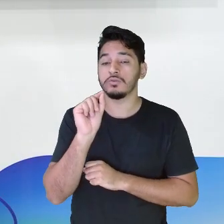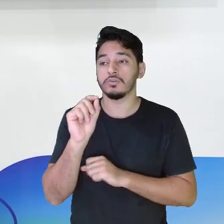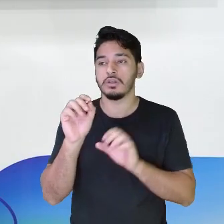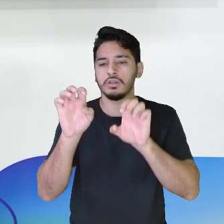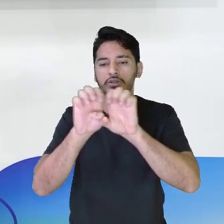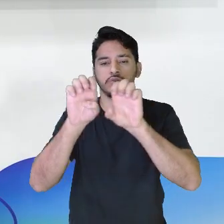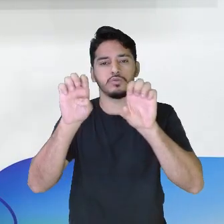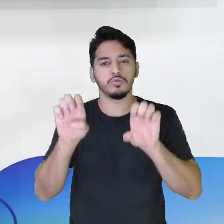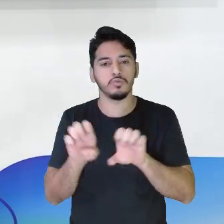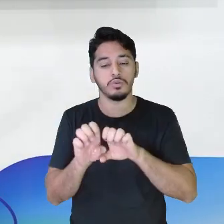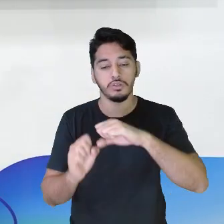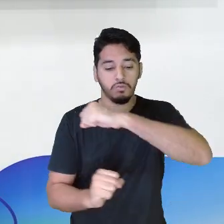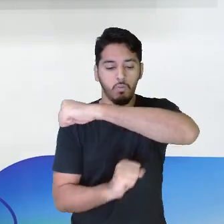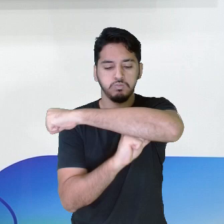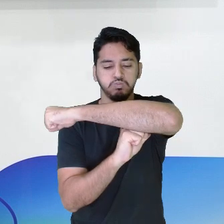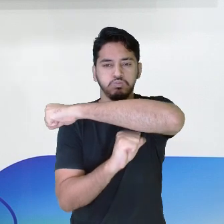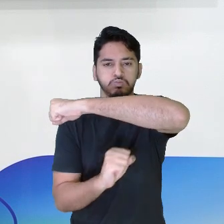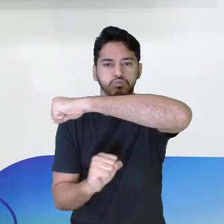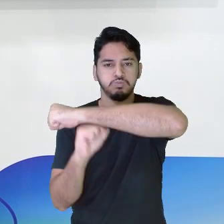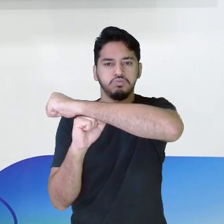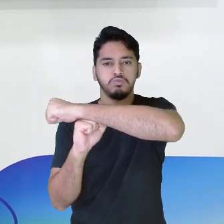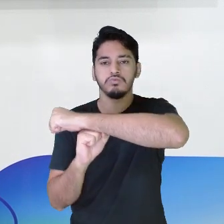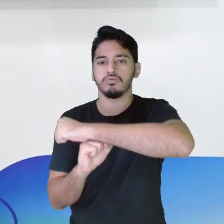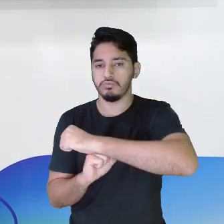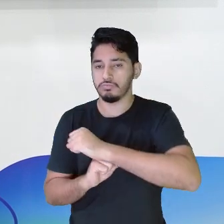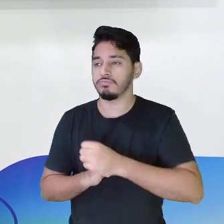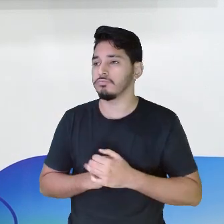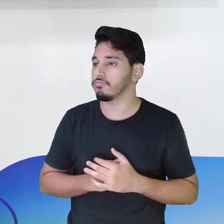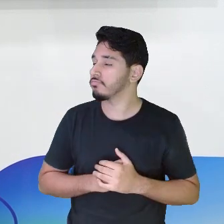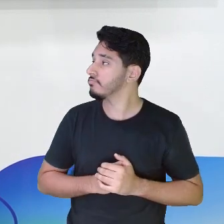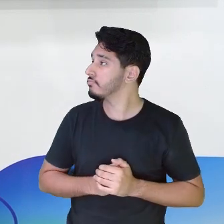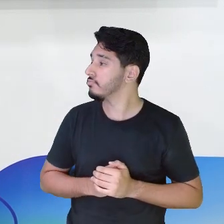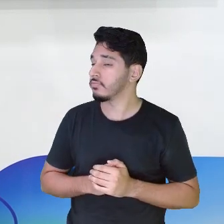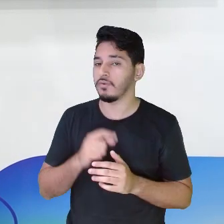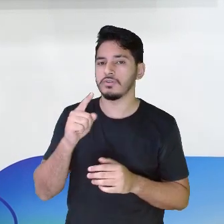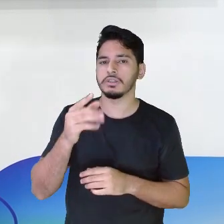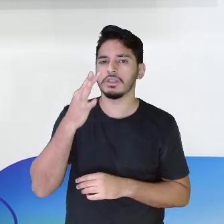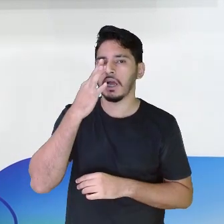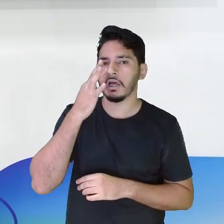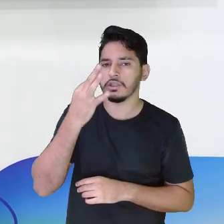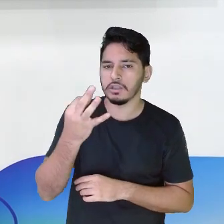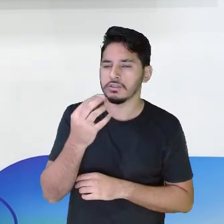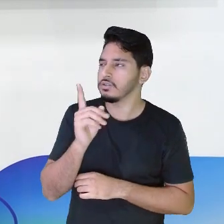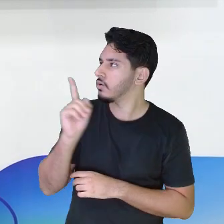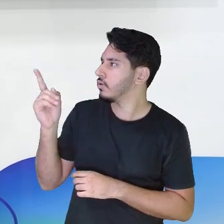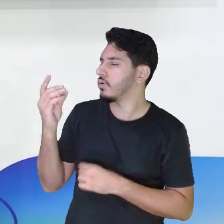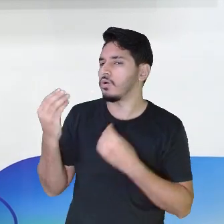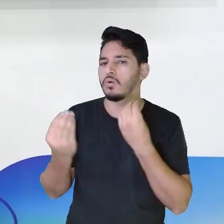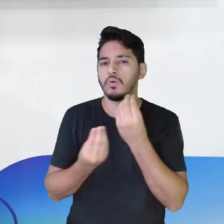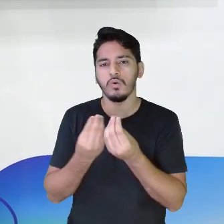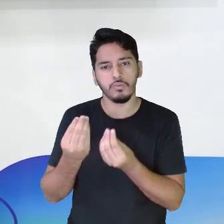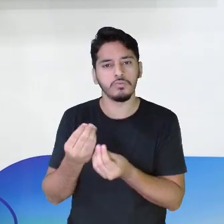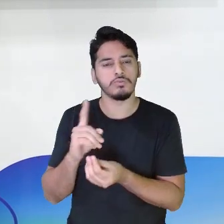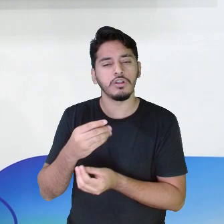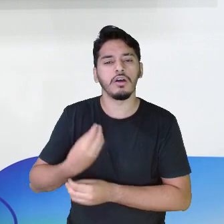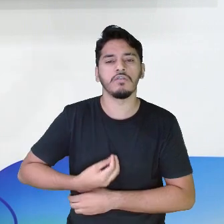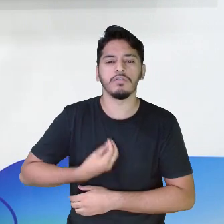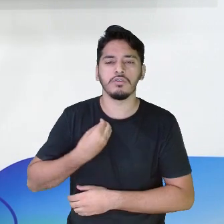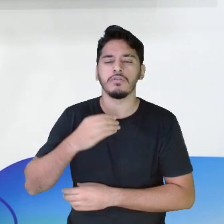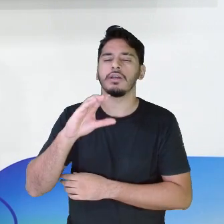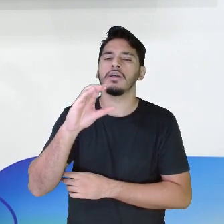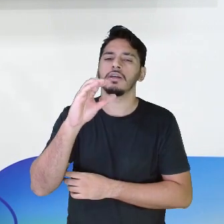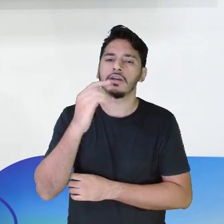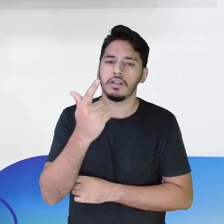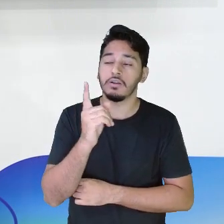de sustentação, tá? Isso aqui eu coloquei para vocês prestarem atenção como isso está presente. É claro que